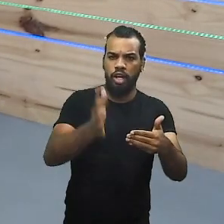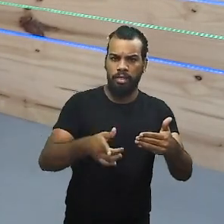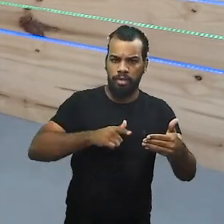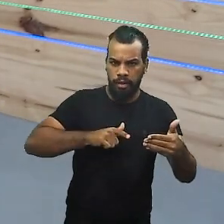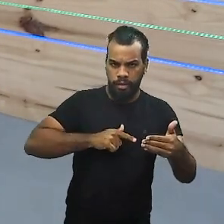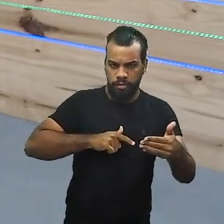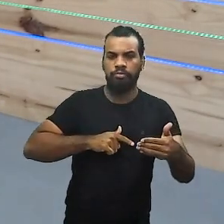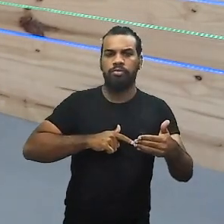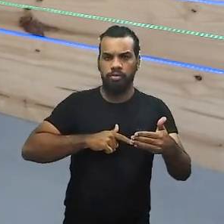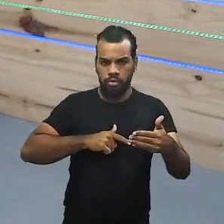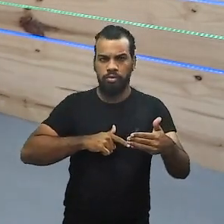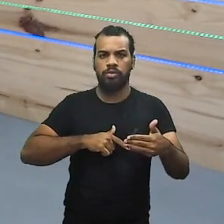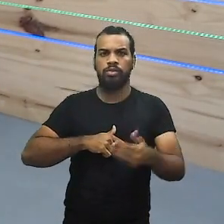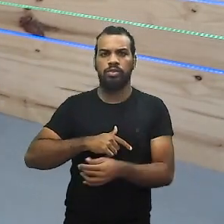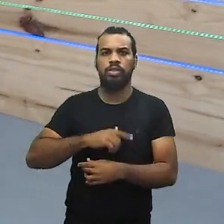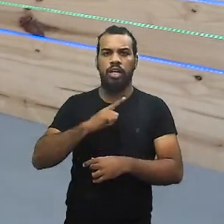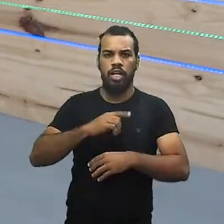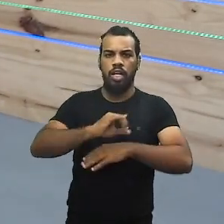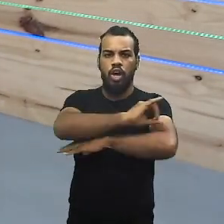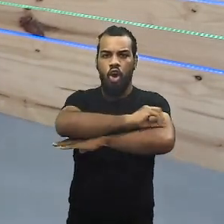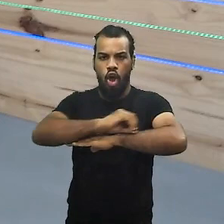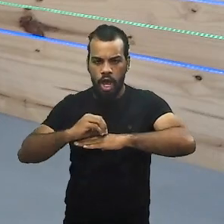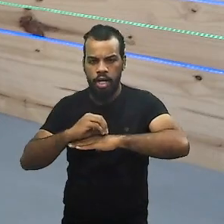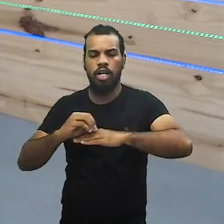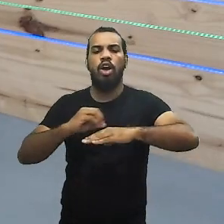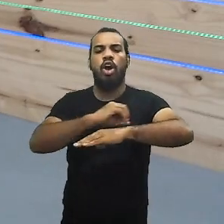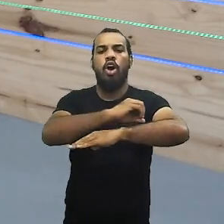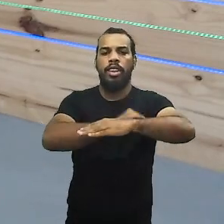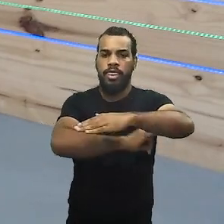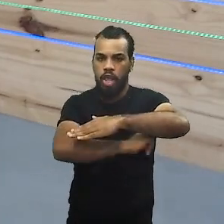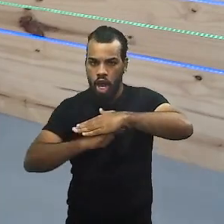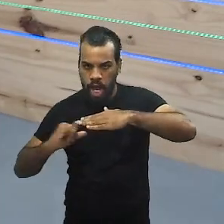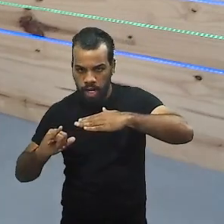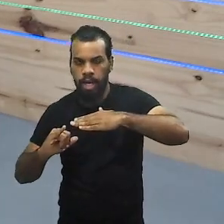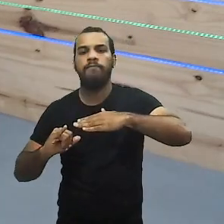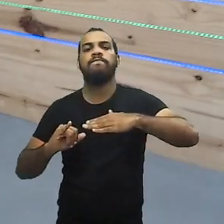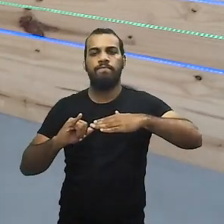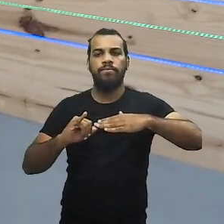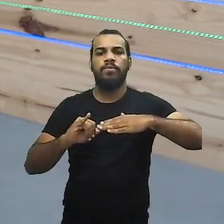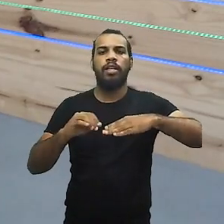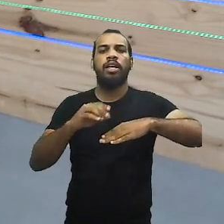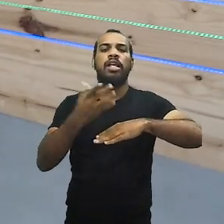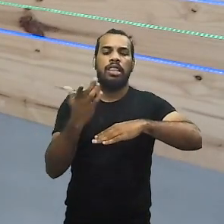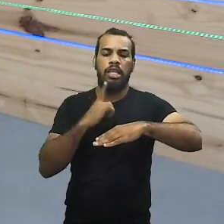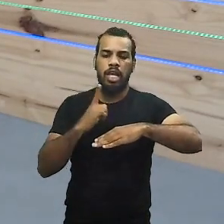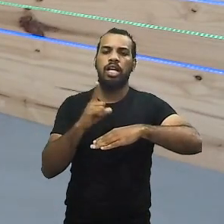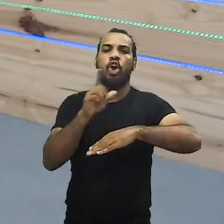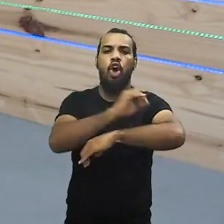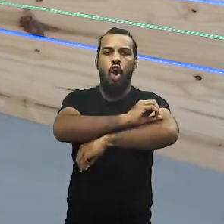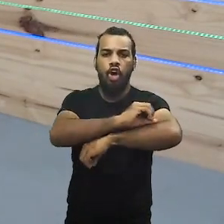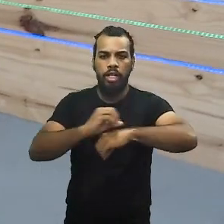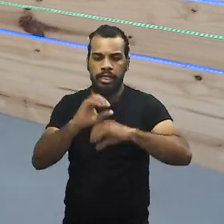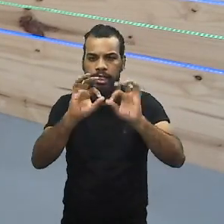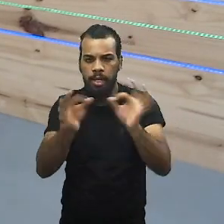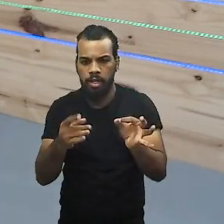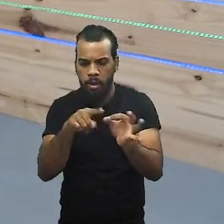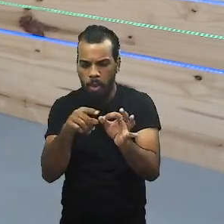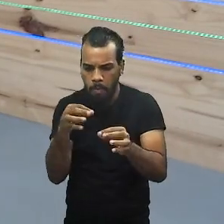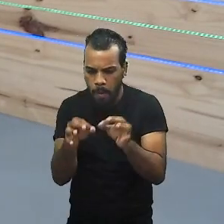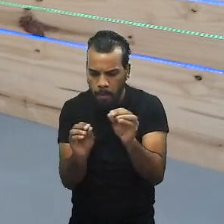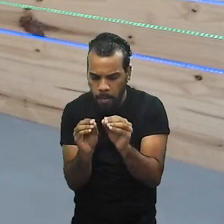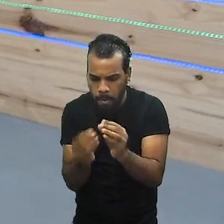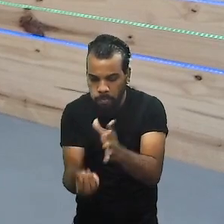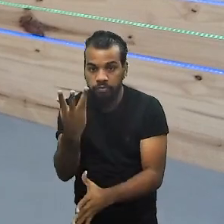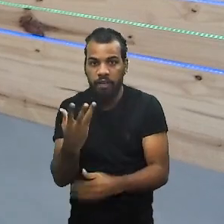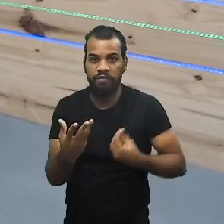molecular, substância inorgânica, orgânica simples, orgânica complexa, coacervado, aí, bum, ser vivo, apareceu o